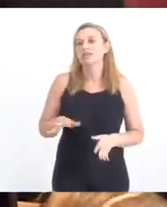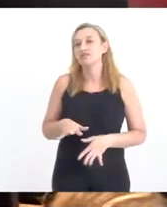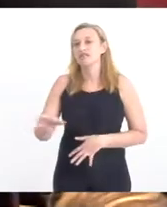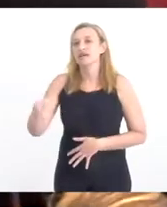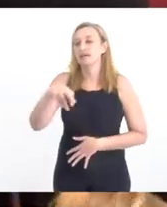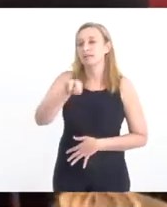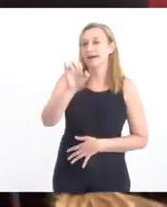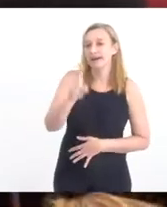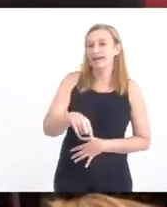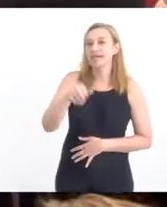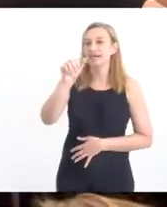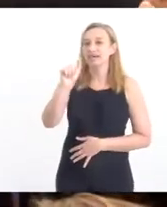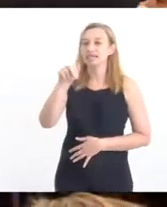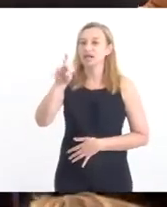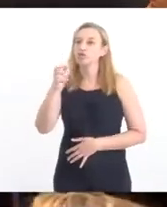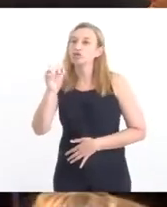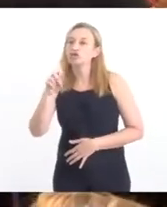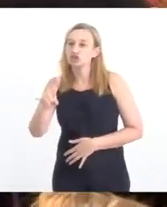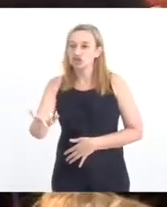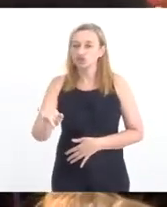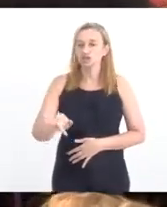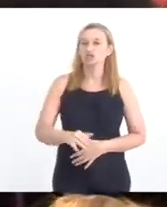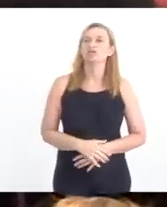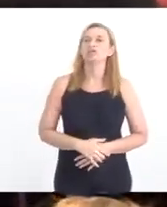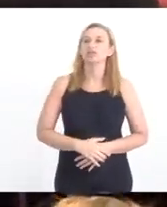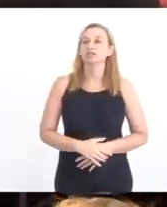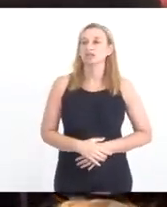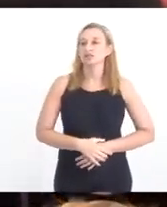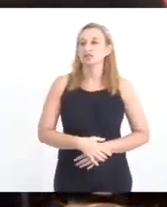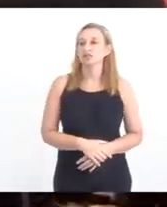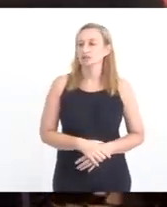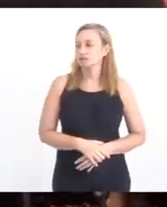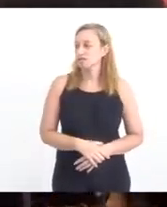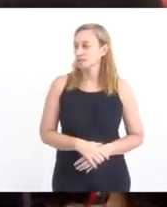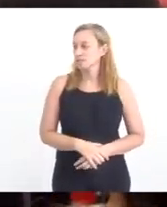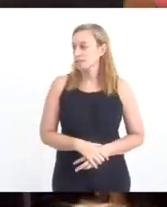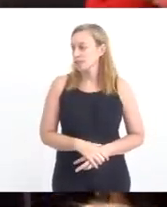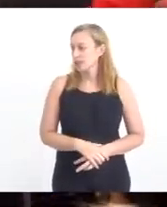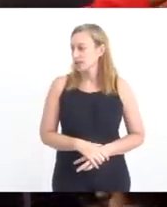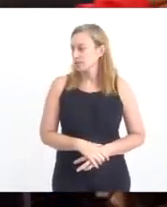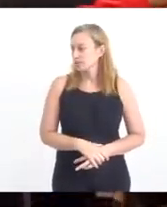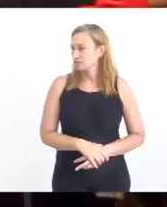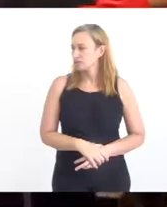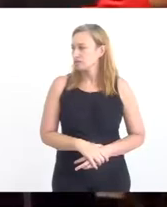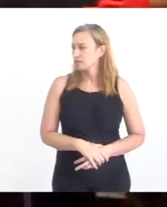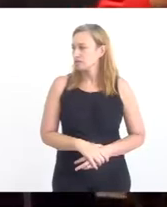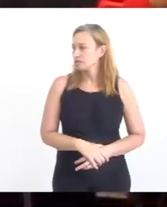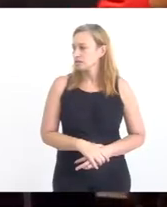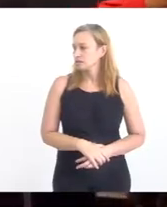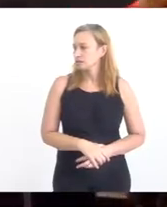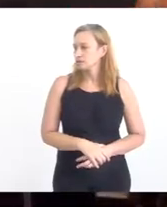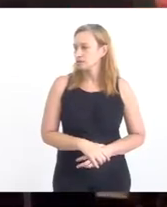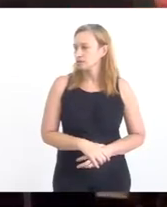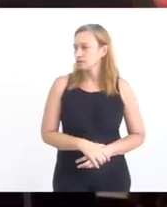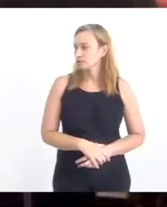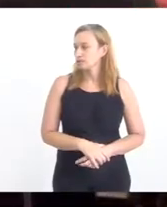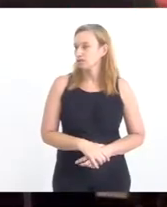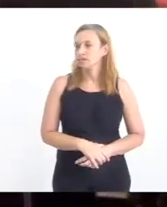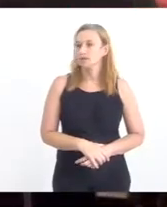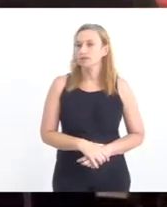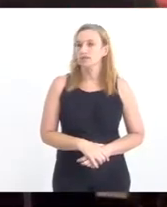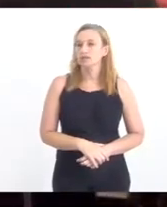vai receber homenagem em nome da frente E ai você me passou